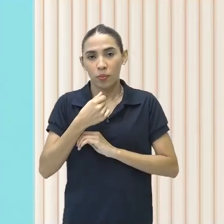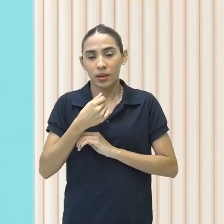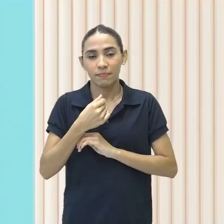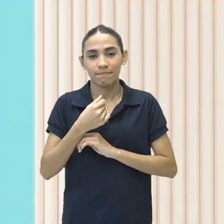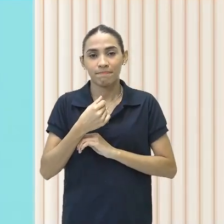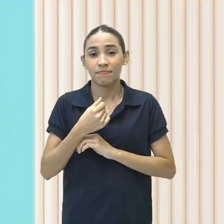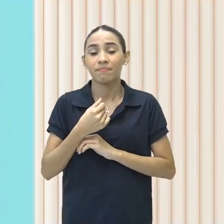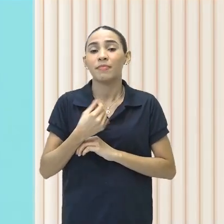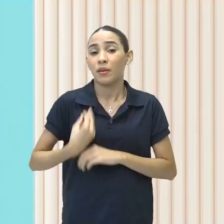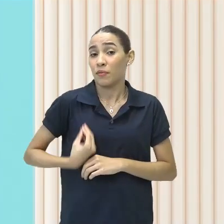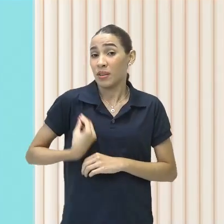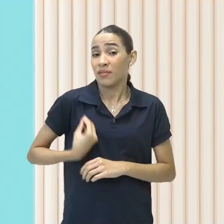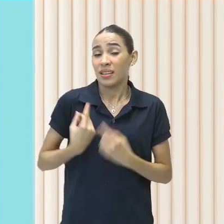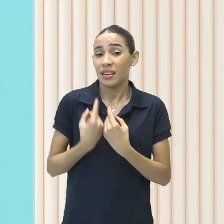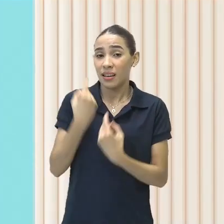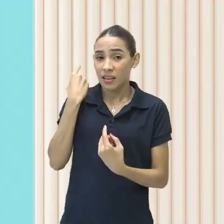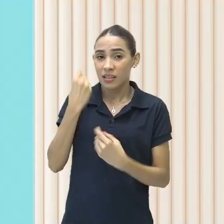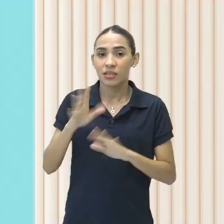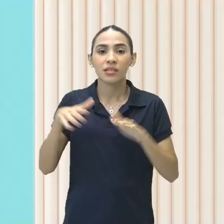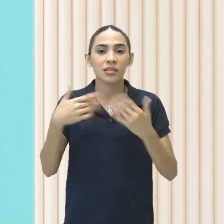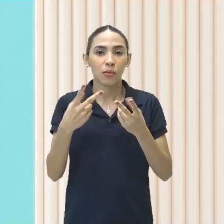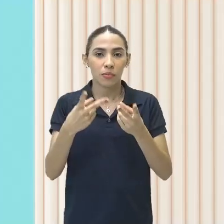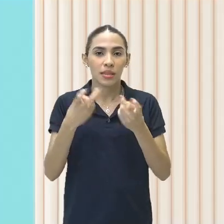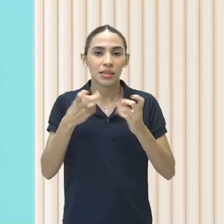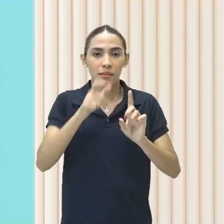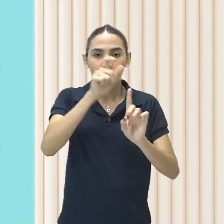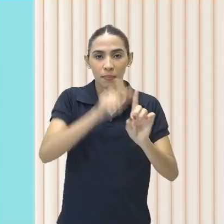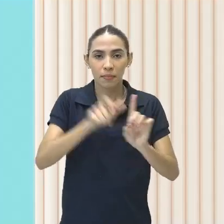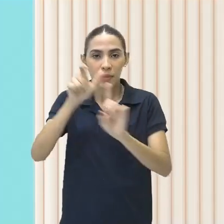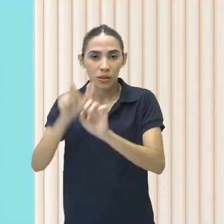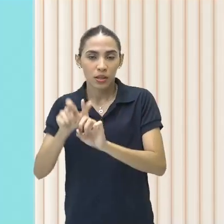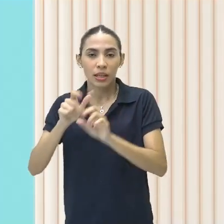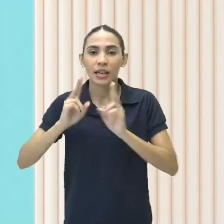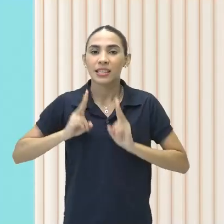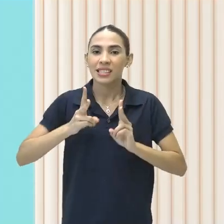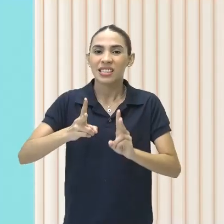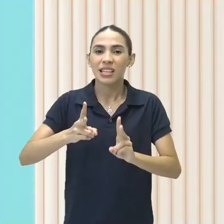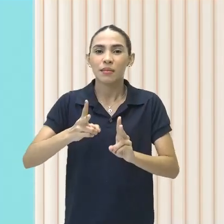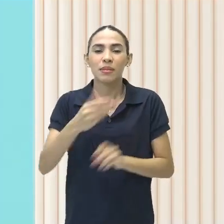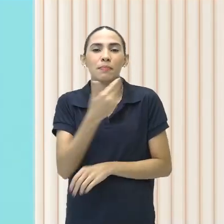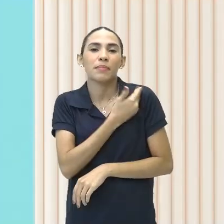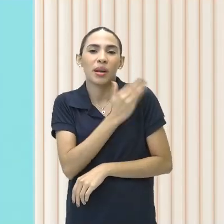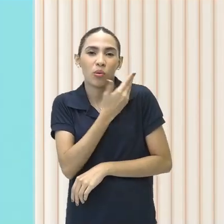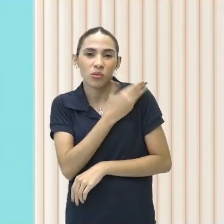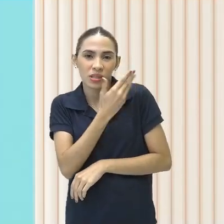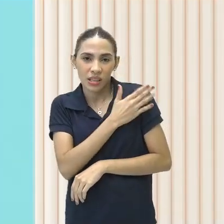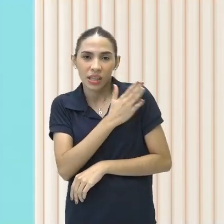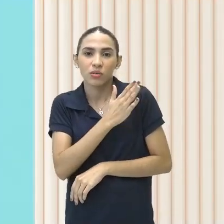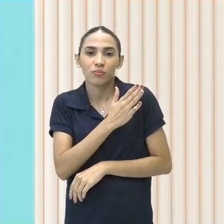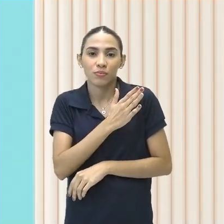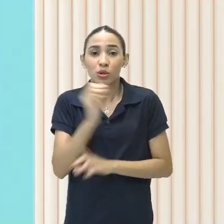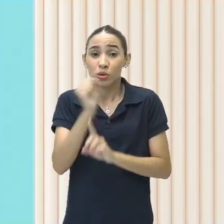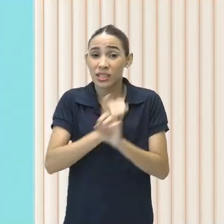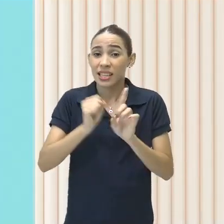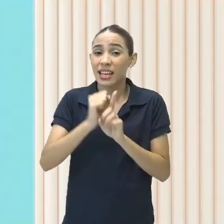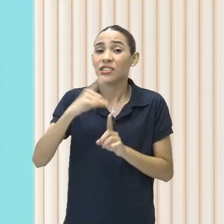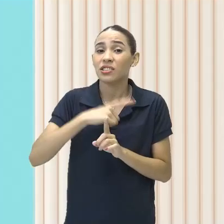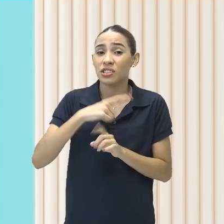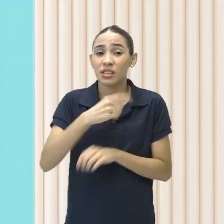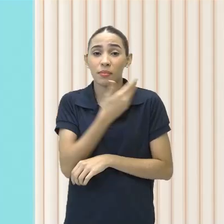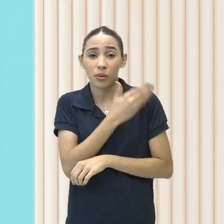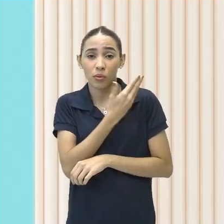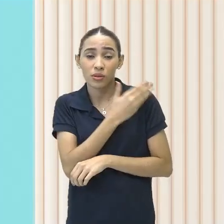vivia, certo? Então, percebam que as personagens sempre foram julgadas pela sociedade. Iracema por amar